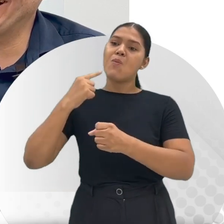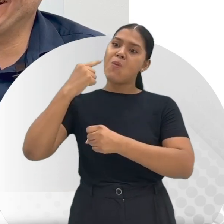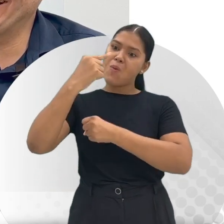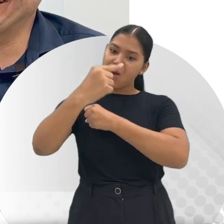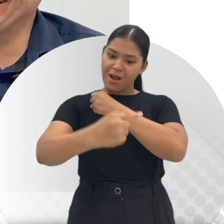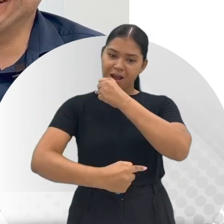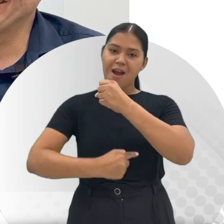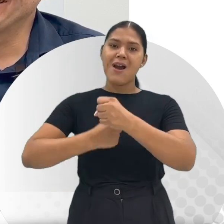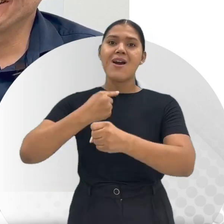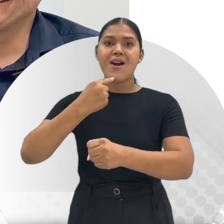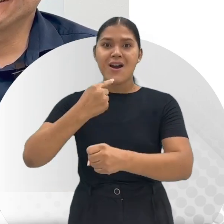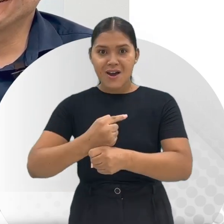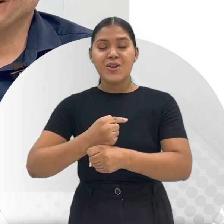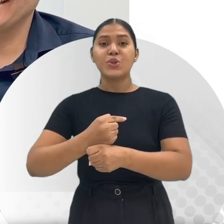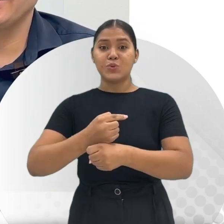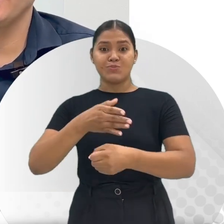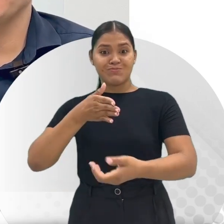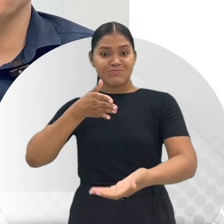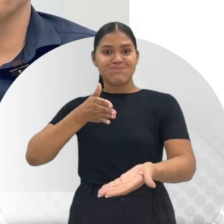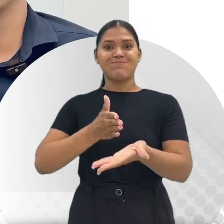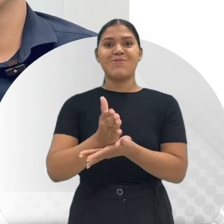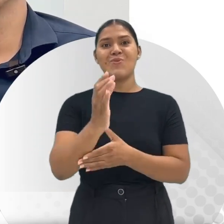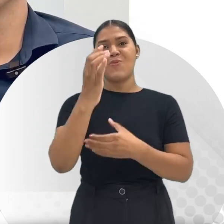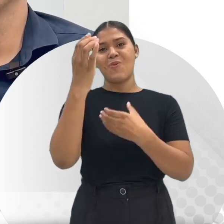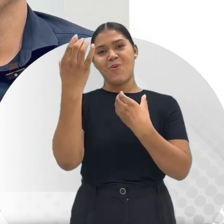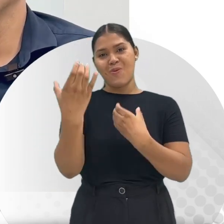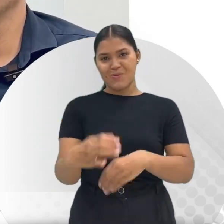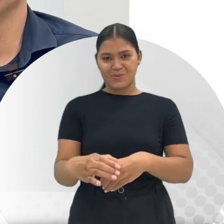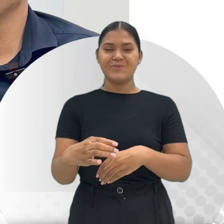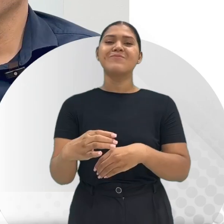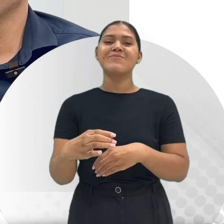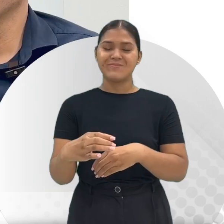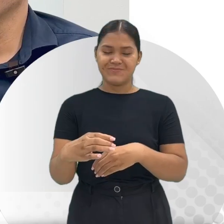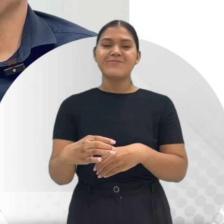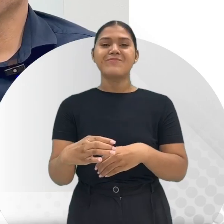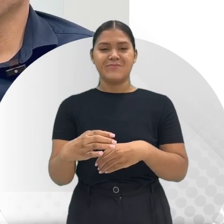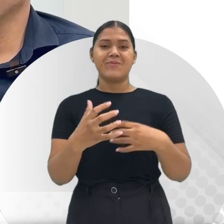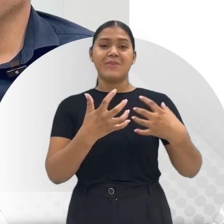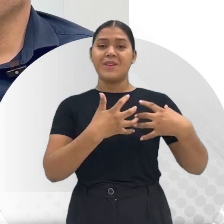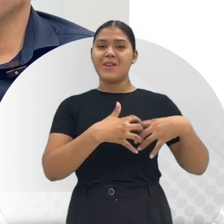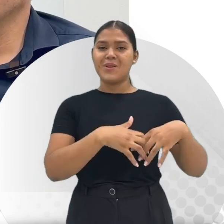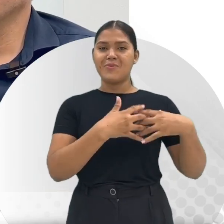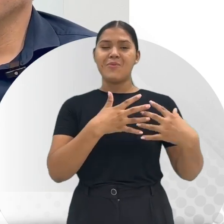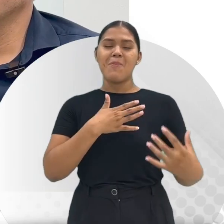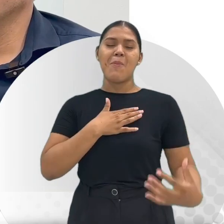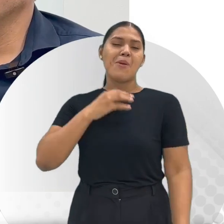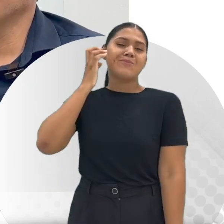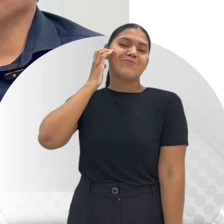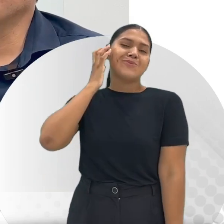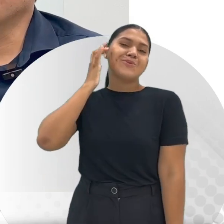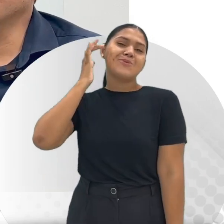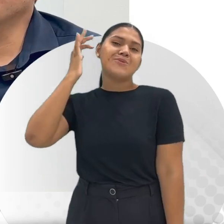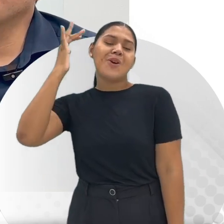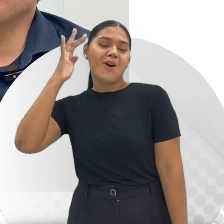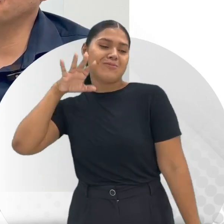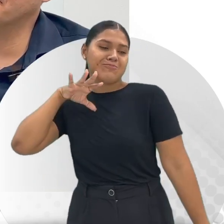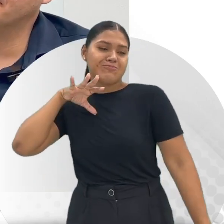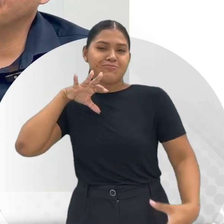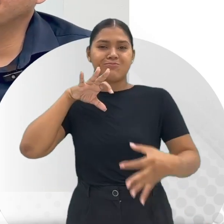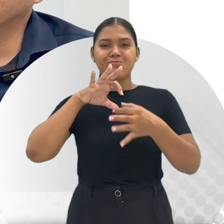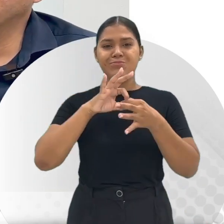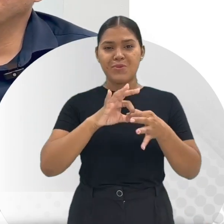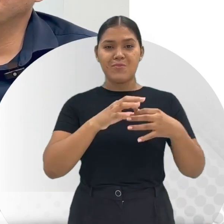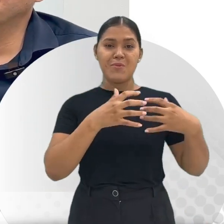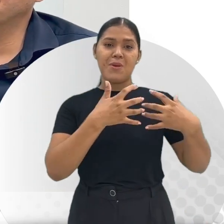ser chamado para trabalhar na instituição, né. Legal. Então, assim, meio que o sonho da gente perpassa a instituição Sim. também,